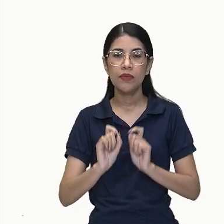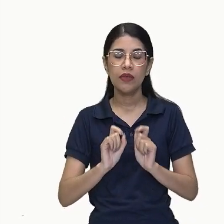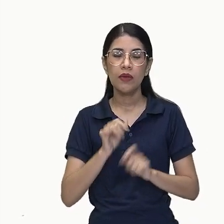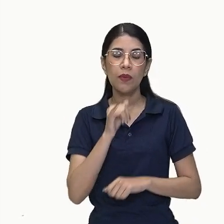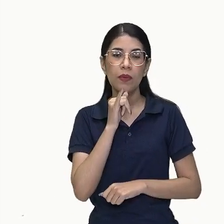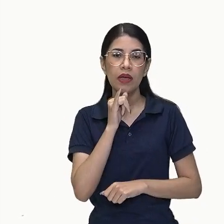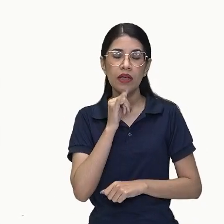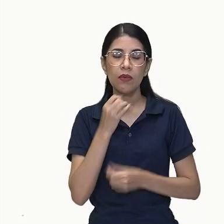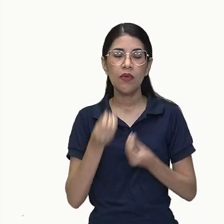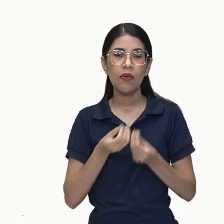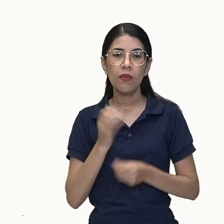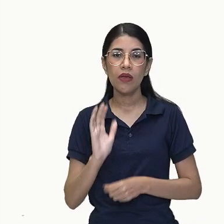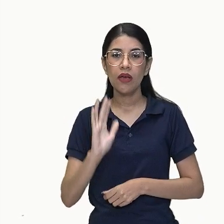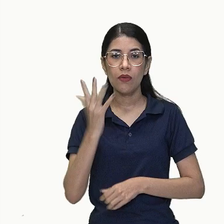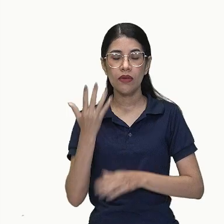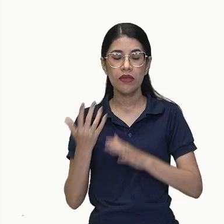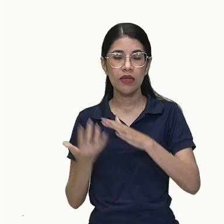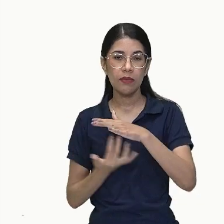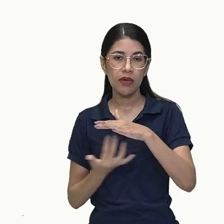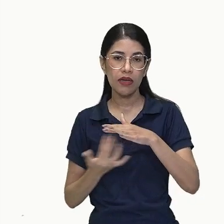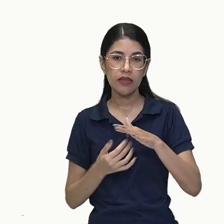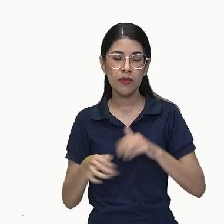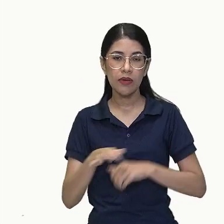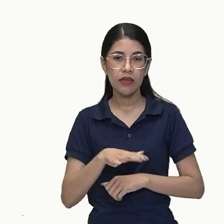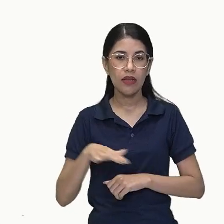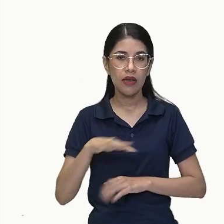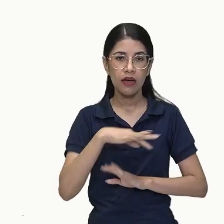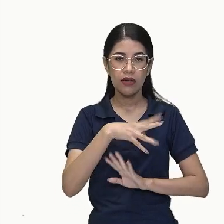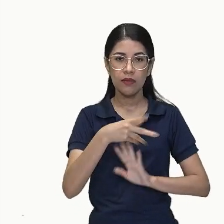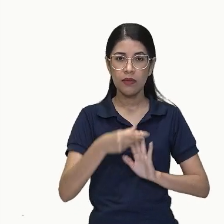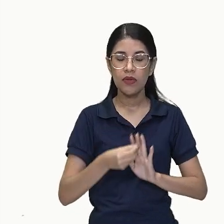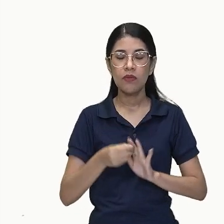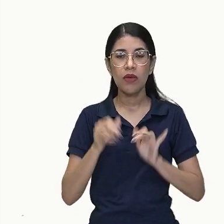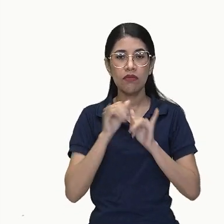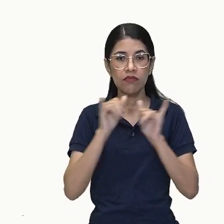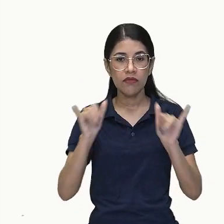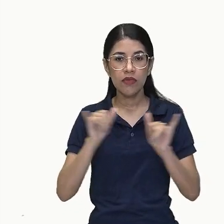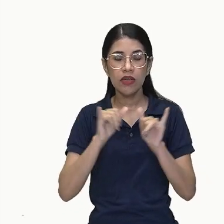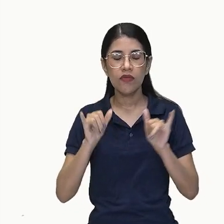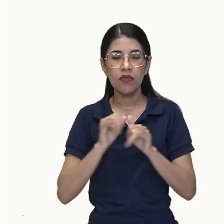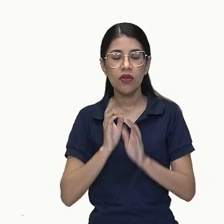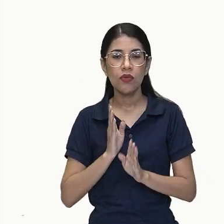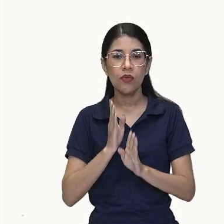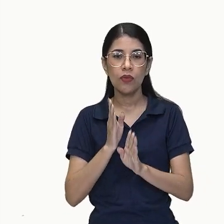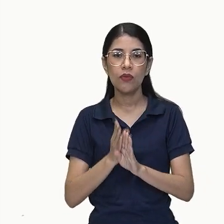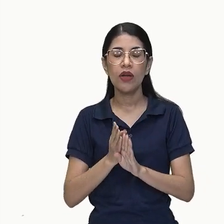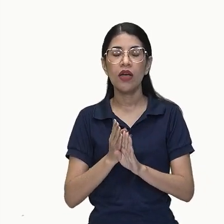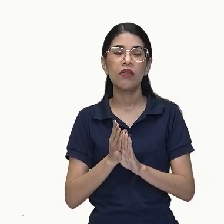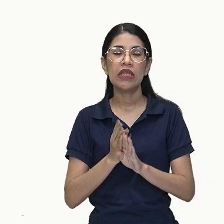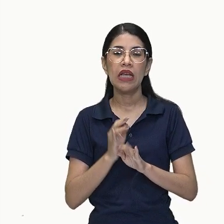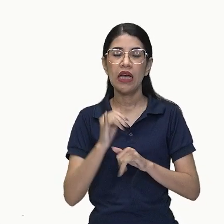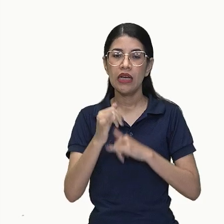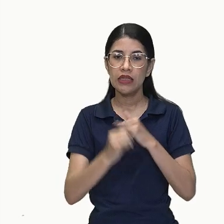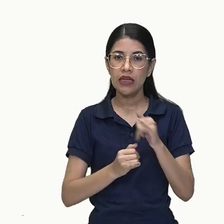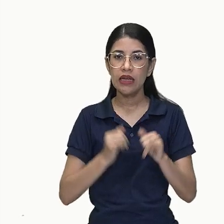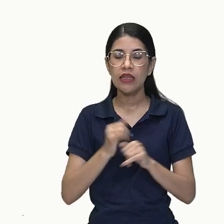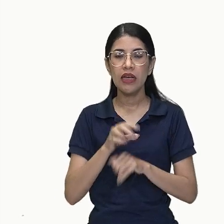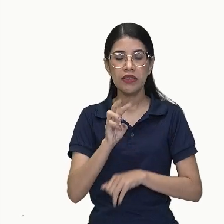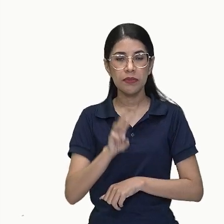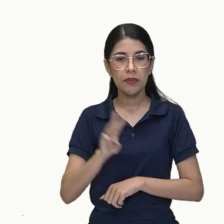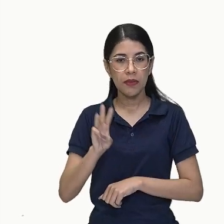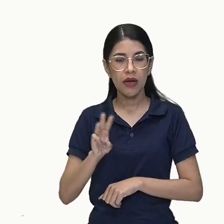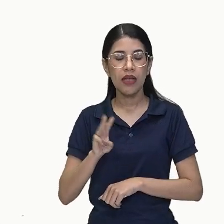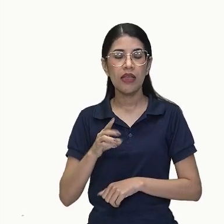a imigração dentro da Amazônia. Então, essa é uma notícia que foi retirada aí dos portais, né?